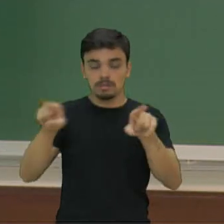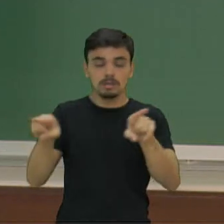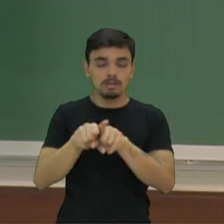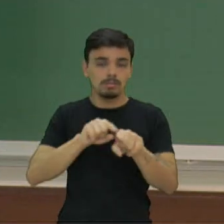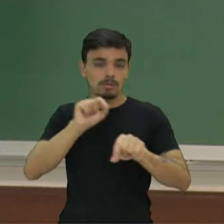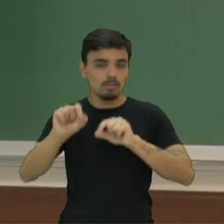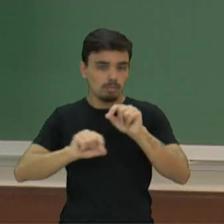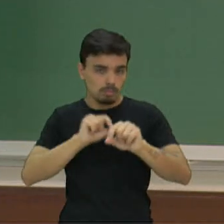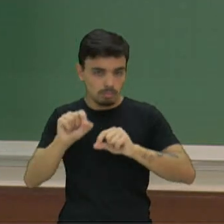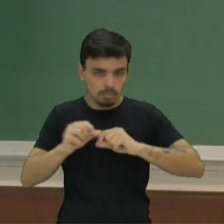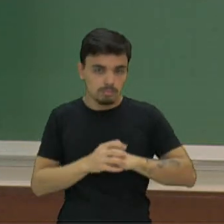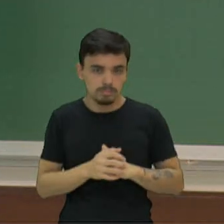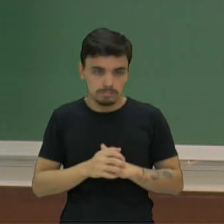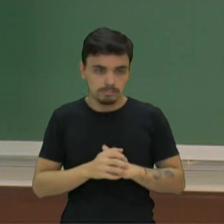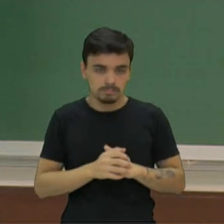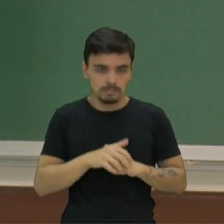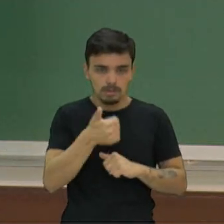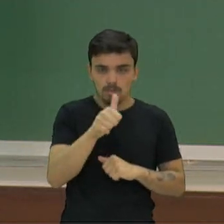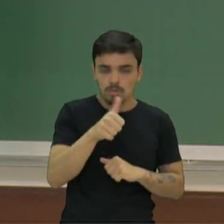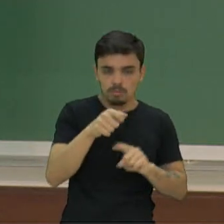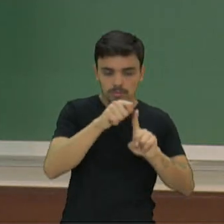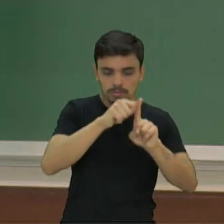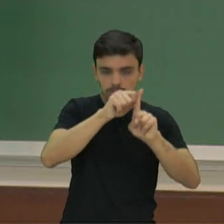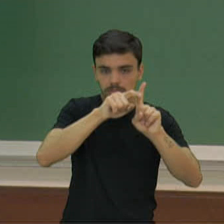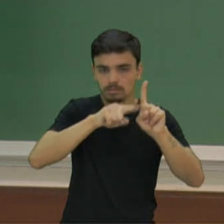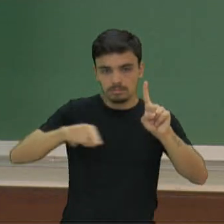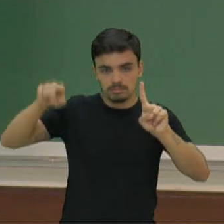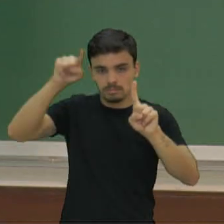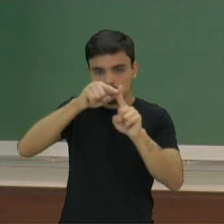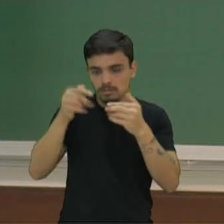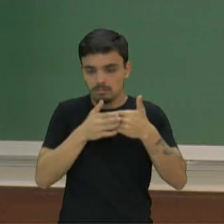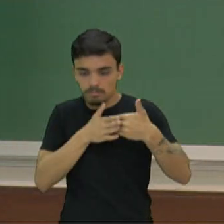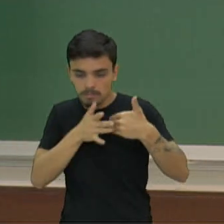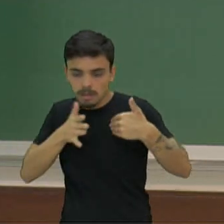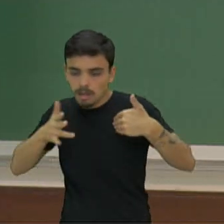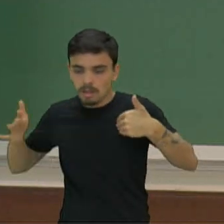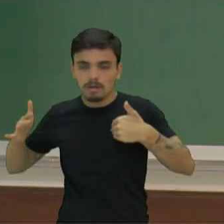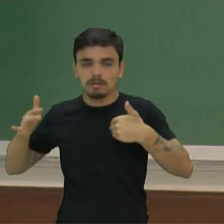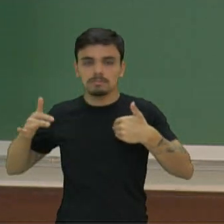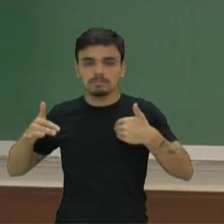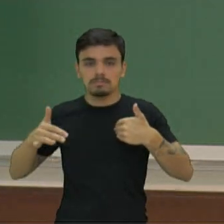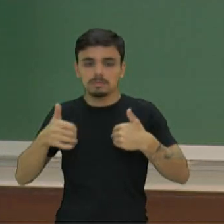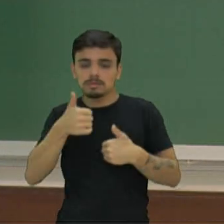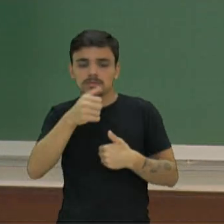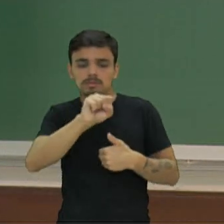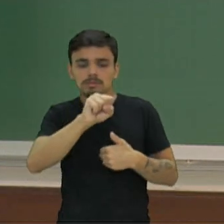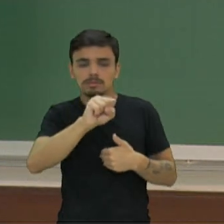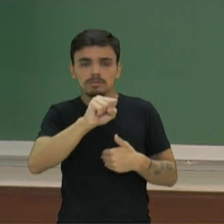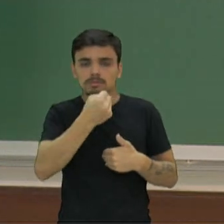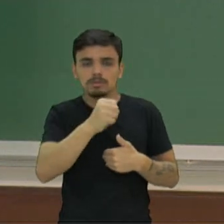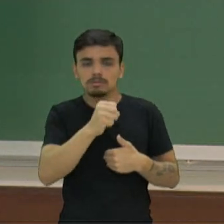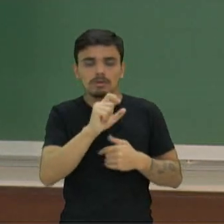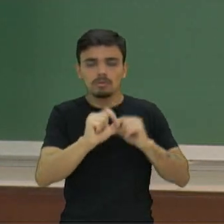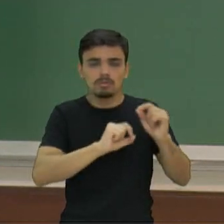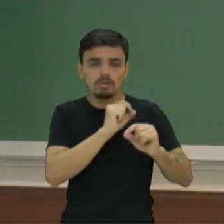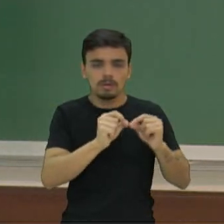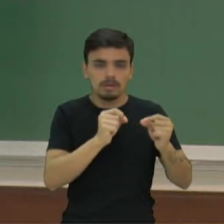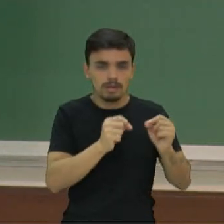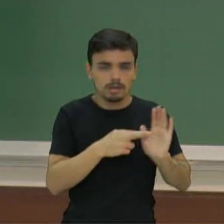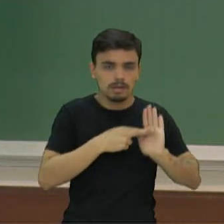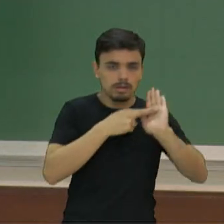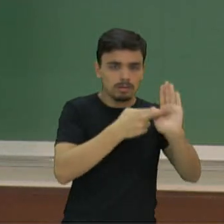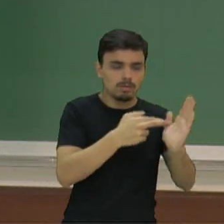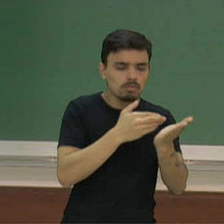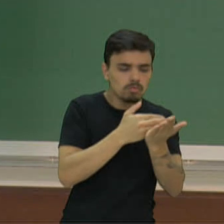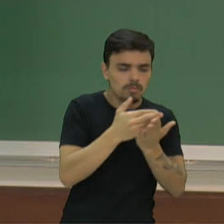também 11 do ciclo mais longo. Esses 18 do ciclo mais curto vai representar o início do período